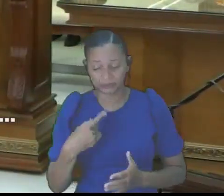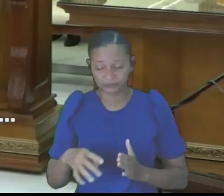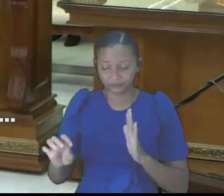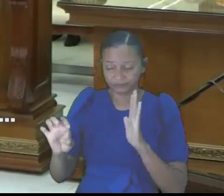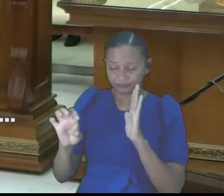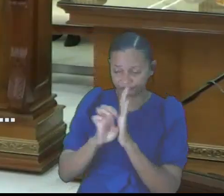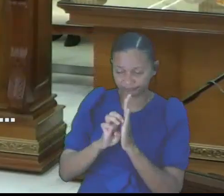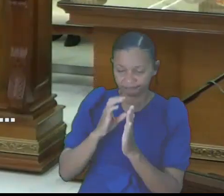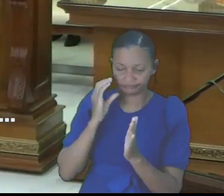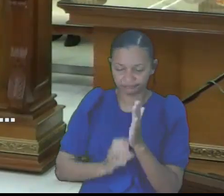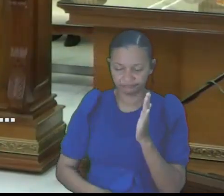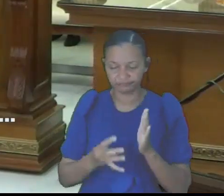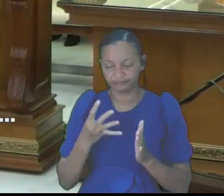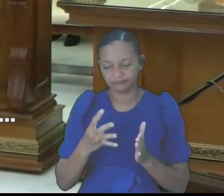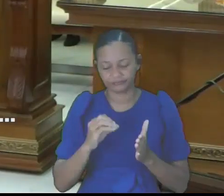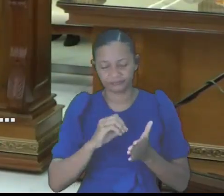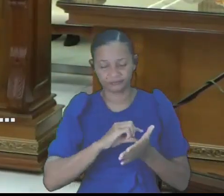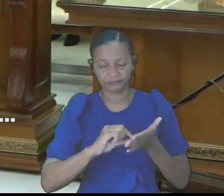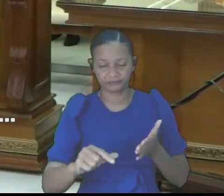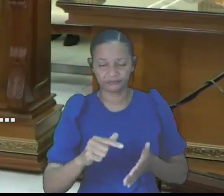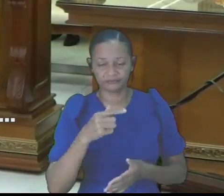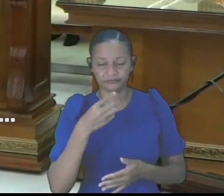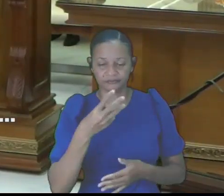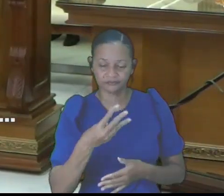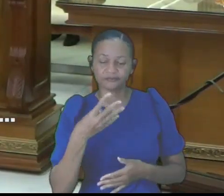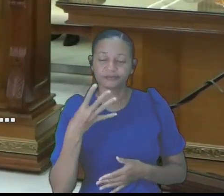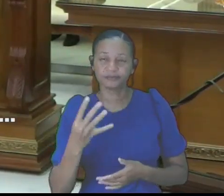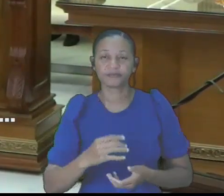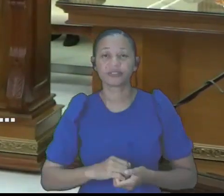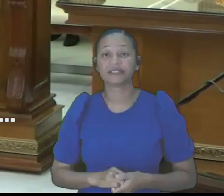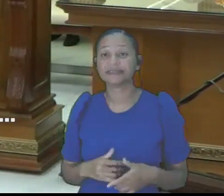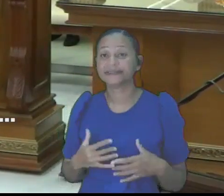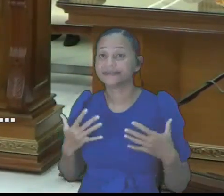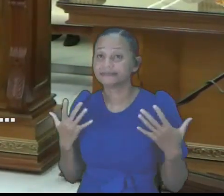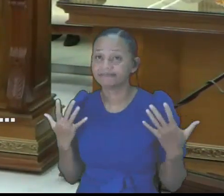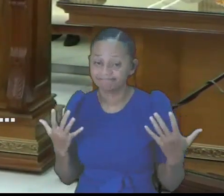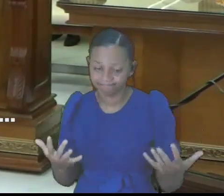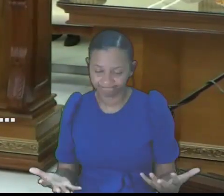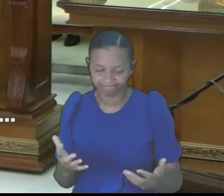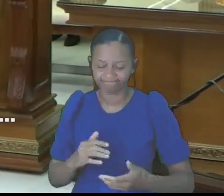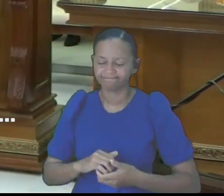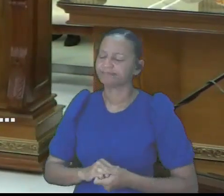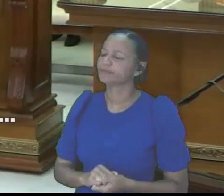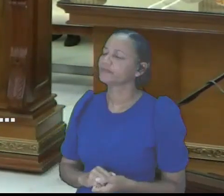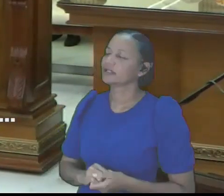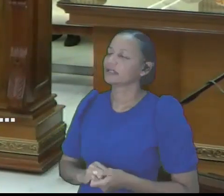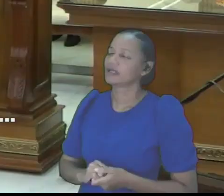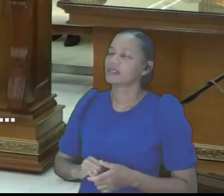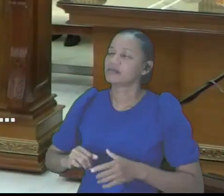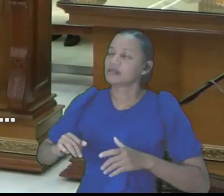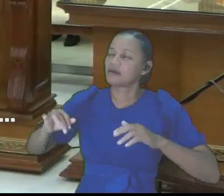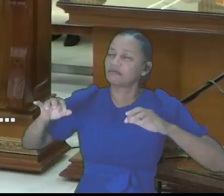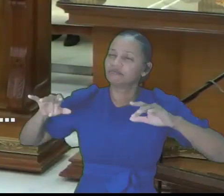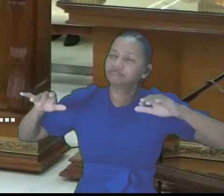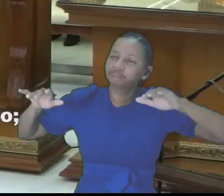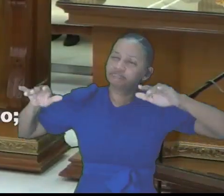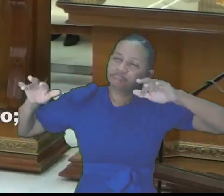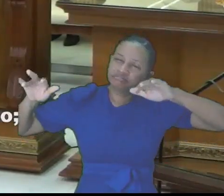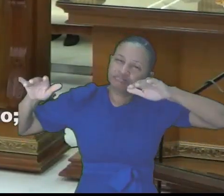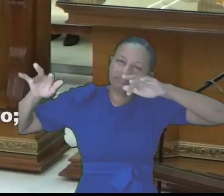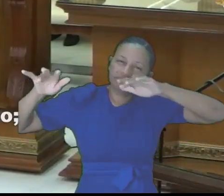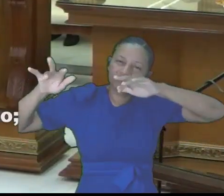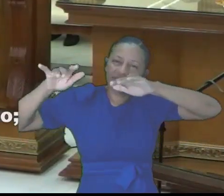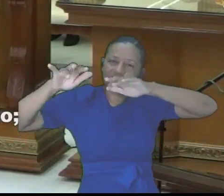40, 34. Então a nuvem cobriu a tenda da congregação, e a glória do